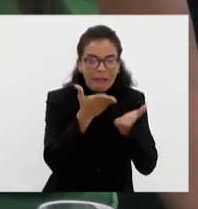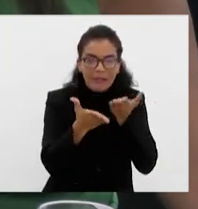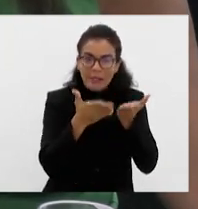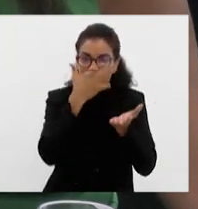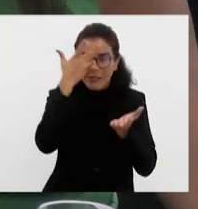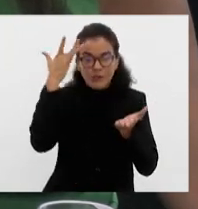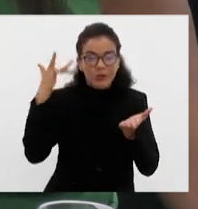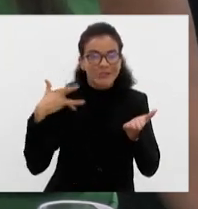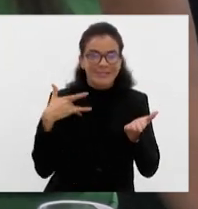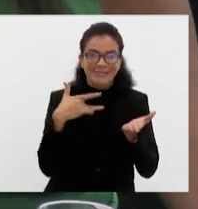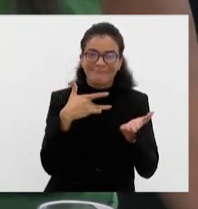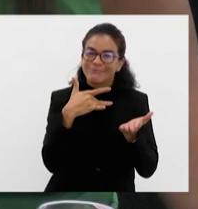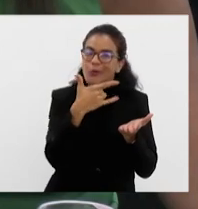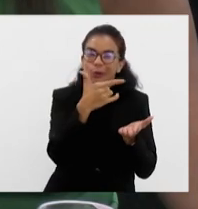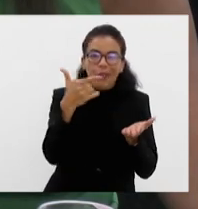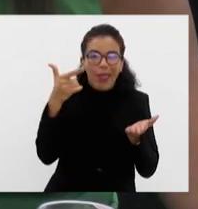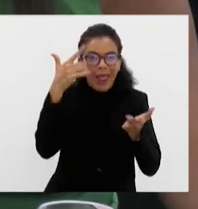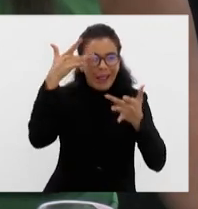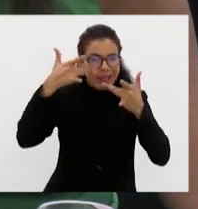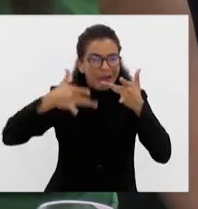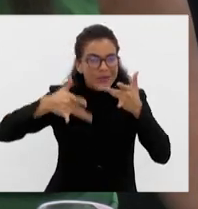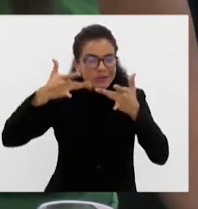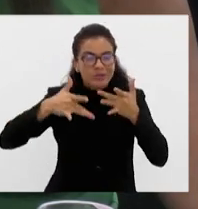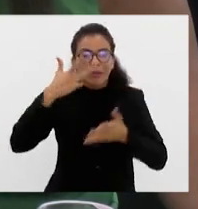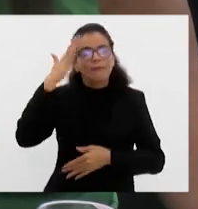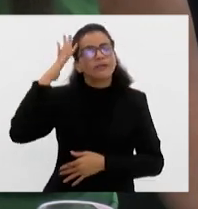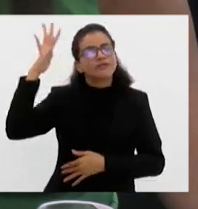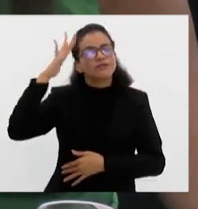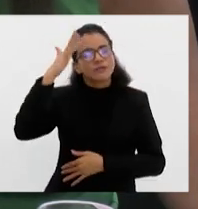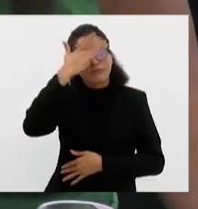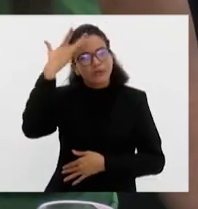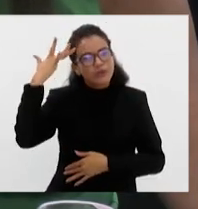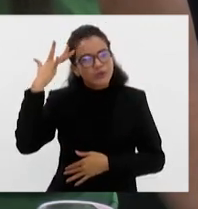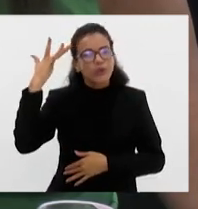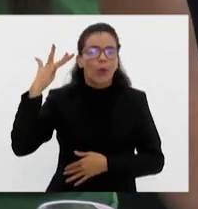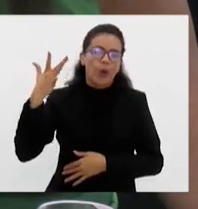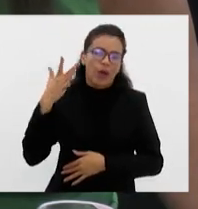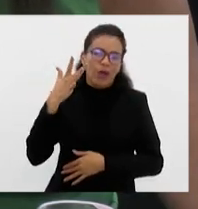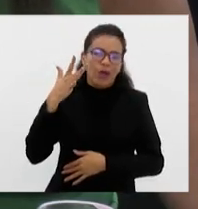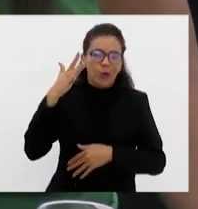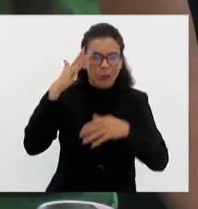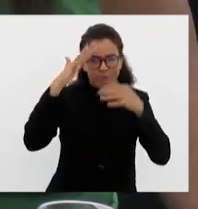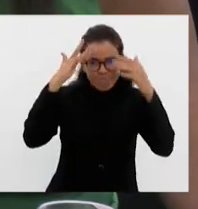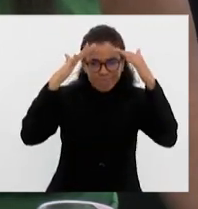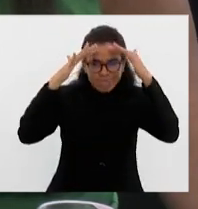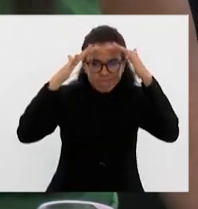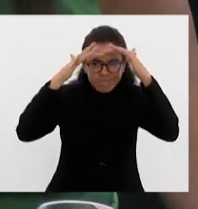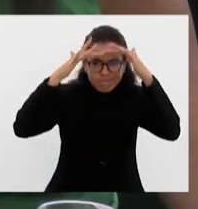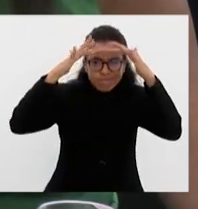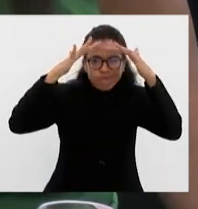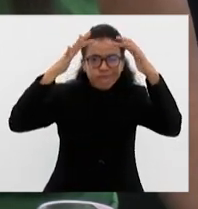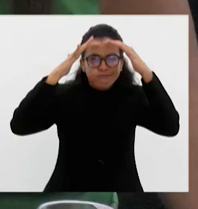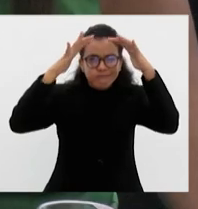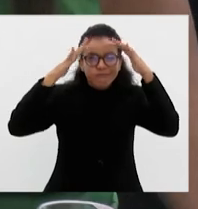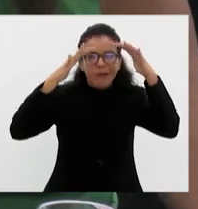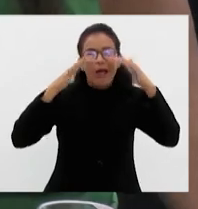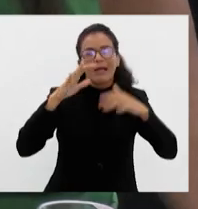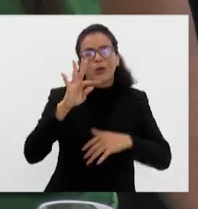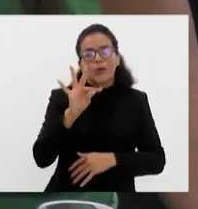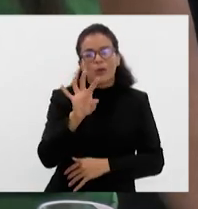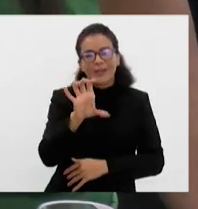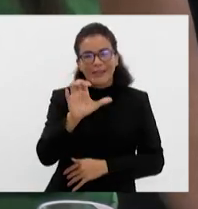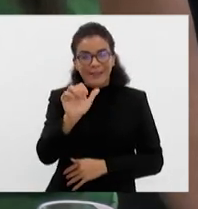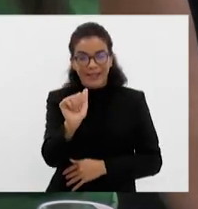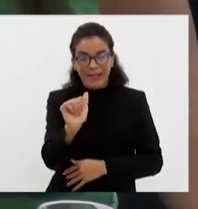possuem o transtorno. Vocês imaginam, então, a realidade do pai, da mãe e da pessoa com transtorno do espectro autista ser atendido, uma situação que é